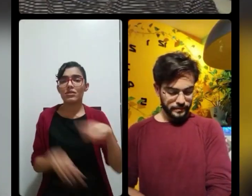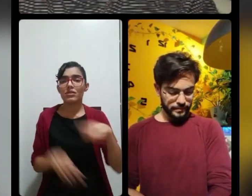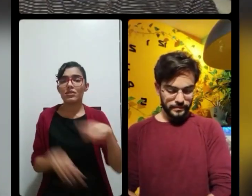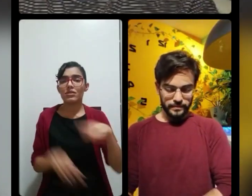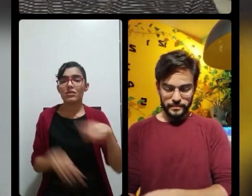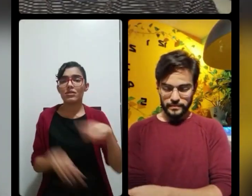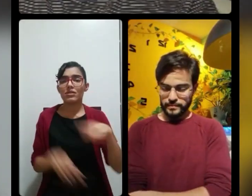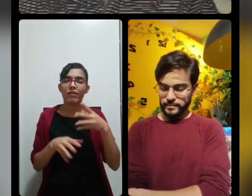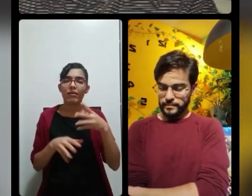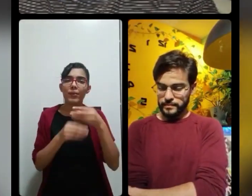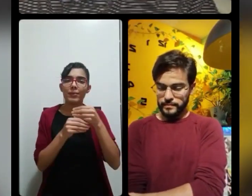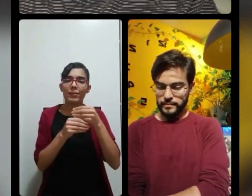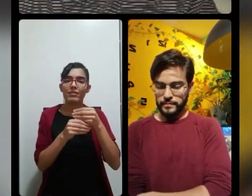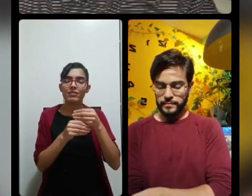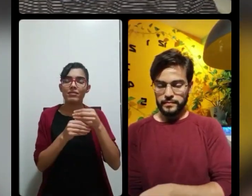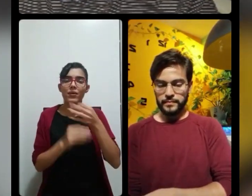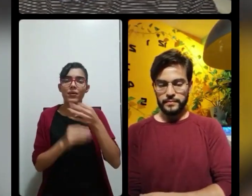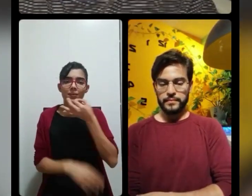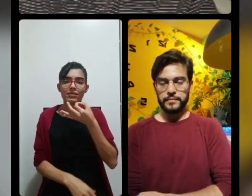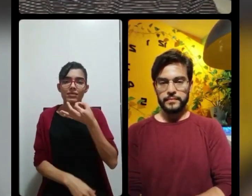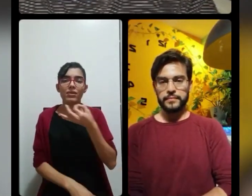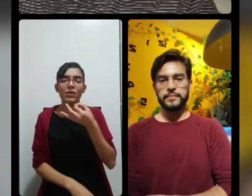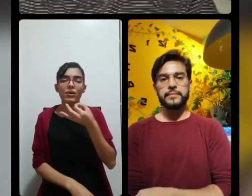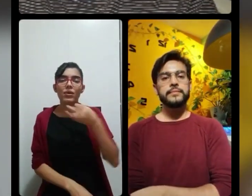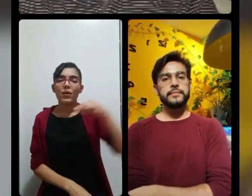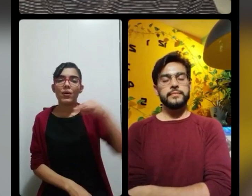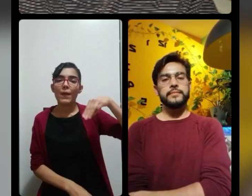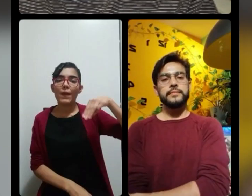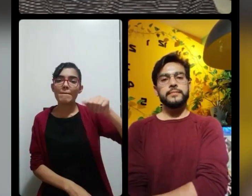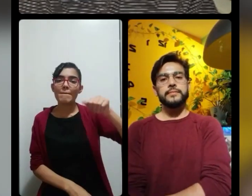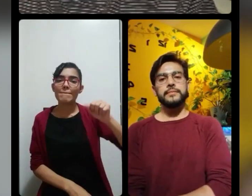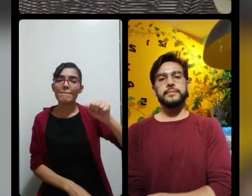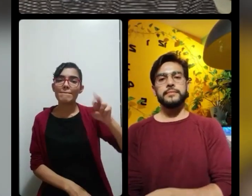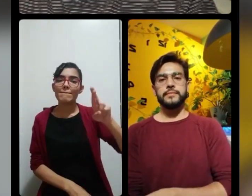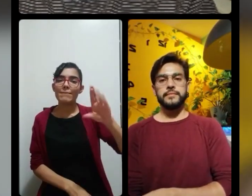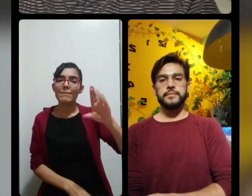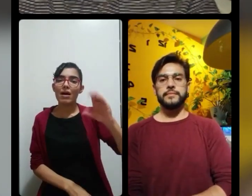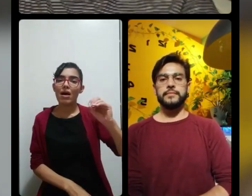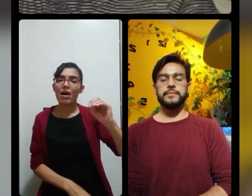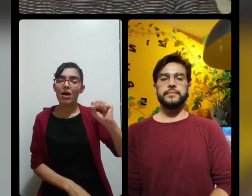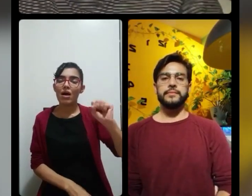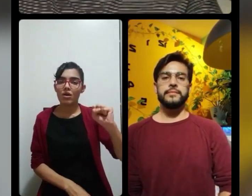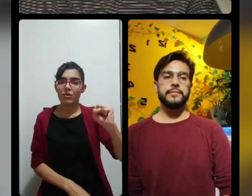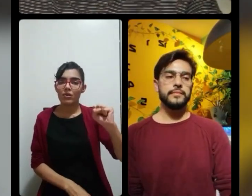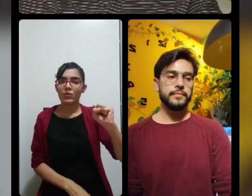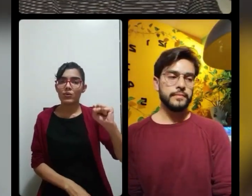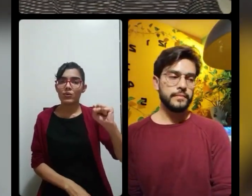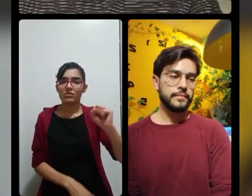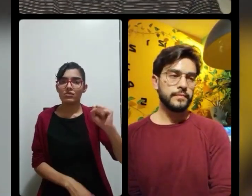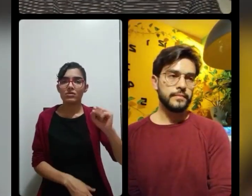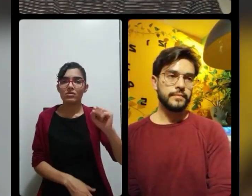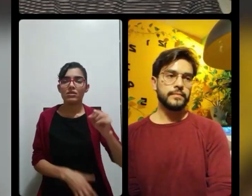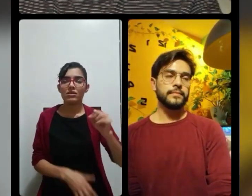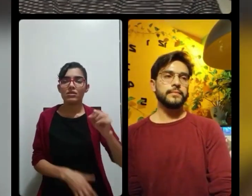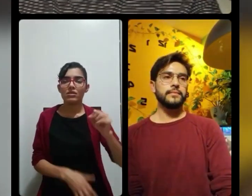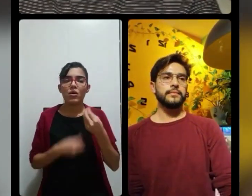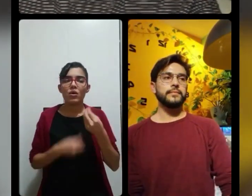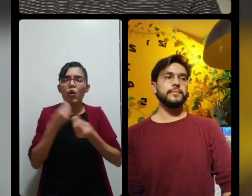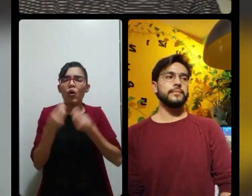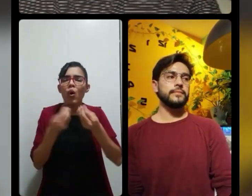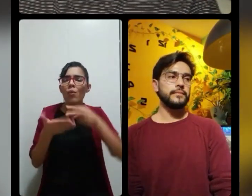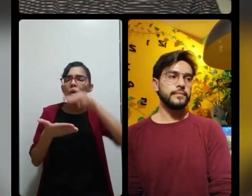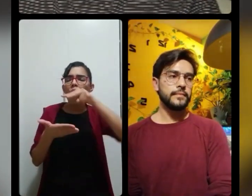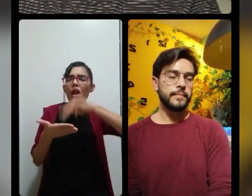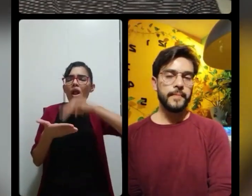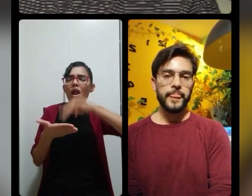nossa live passada, perguntando assim, até que ponto o leitor visual absorve a emoção estética e